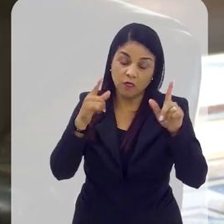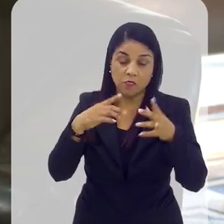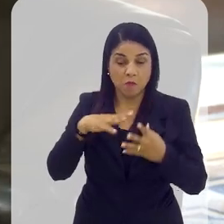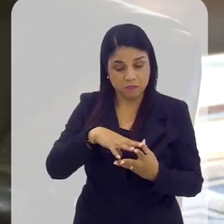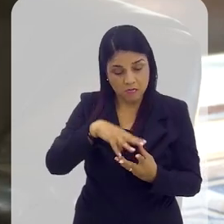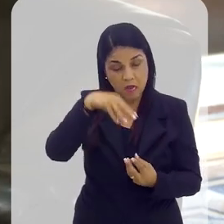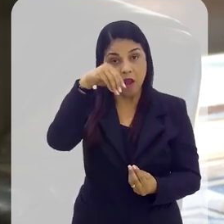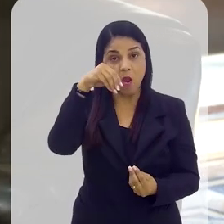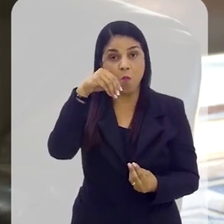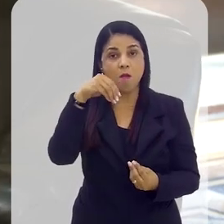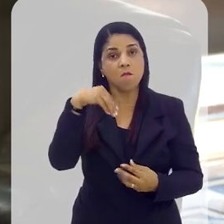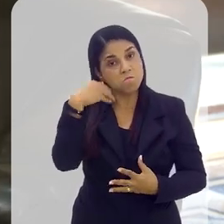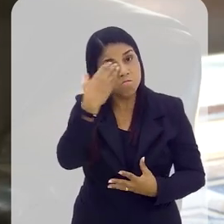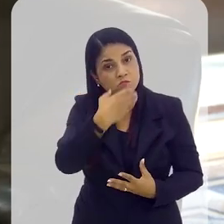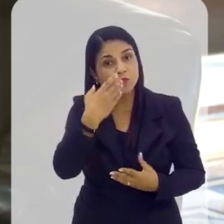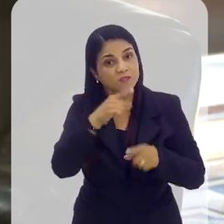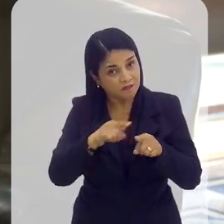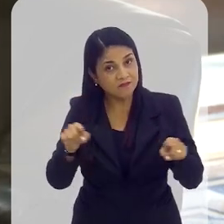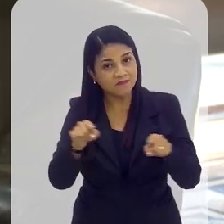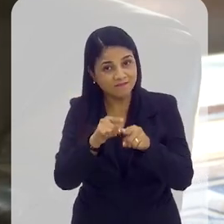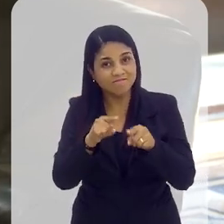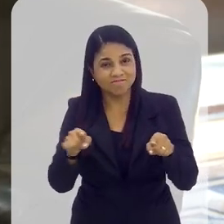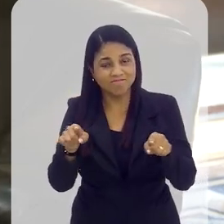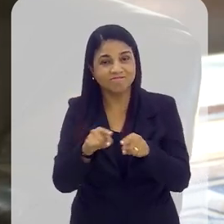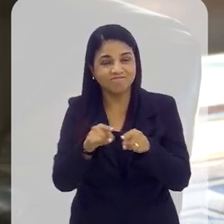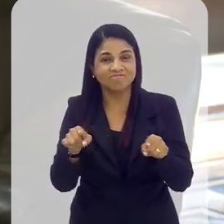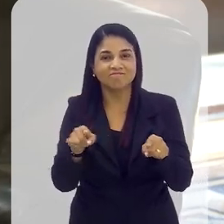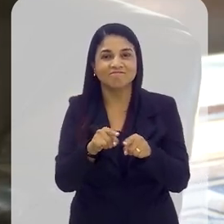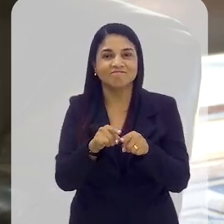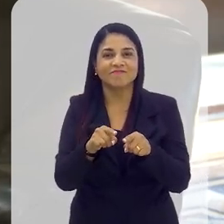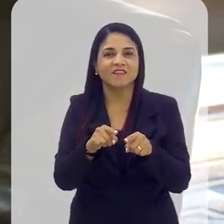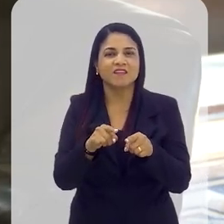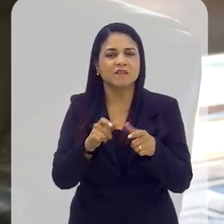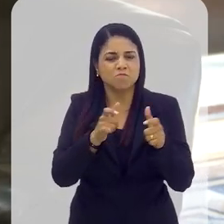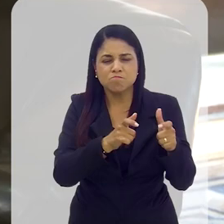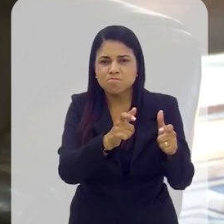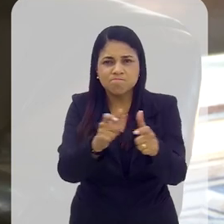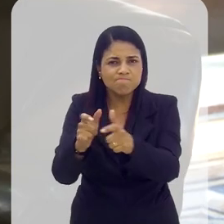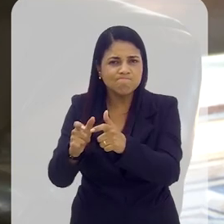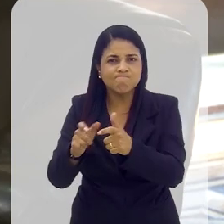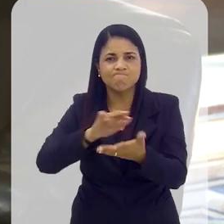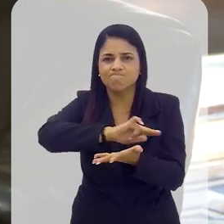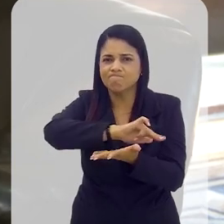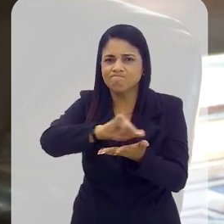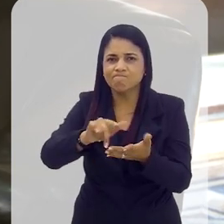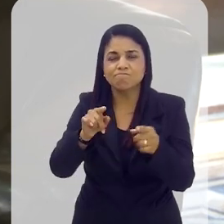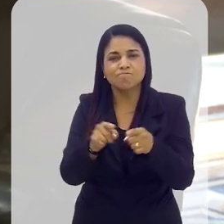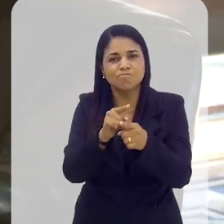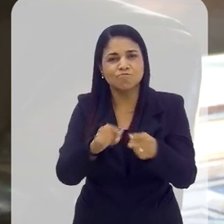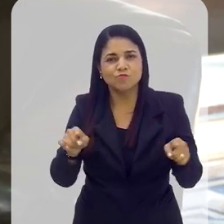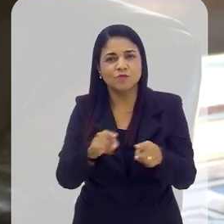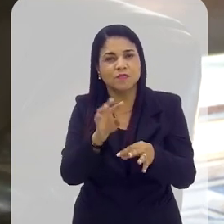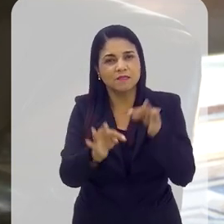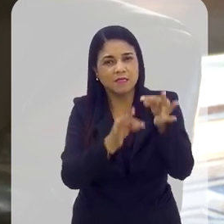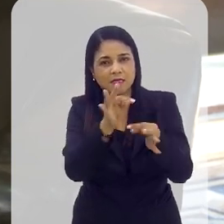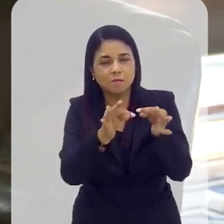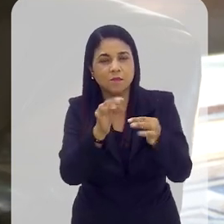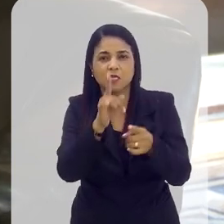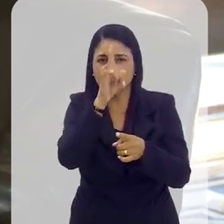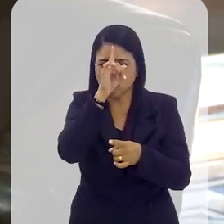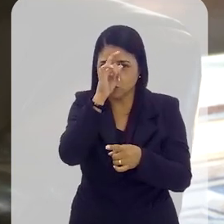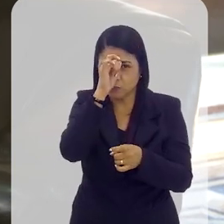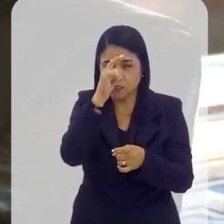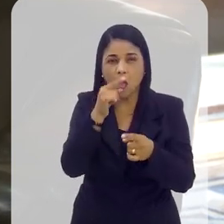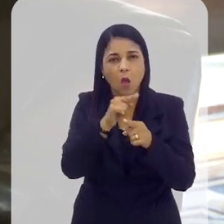coisas, mas a nossa alma, ela é totalmente musical, né? Musical. A música, ela é inserida em vários lugares, até como musicoterapia, em